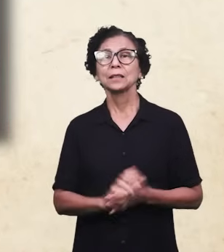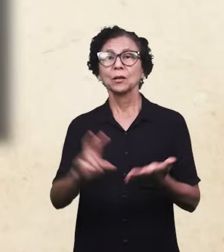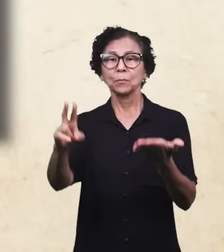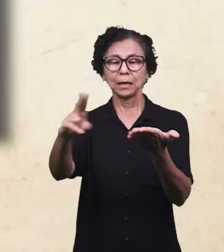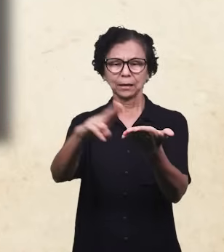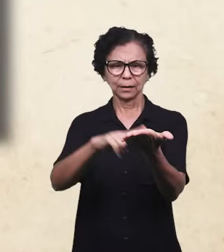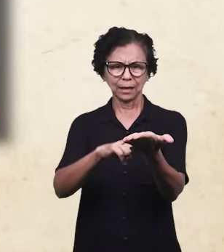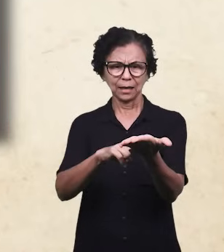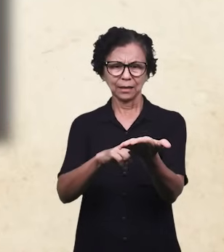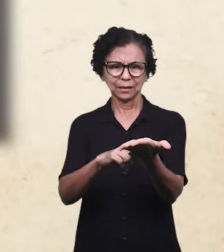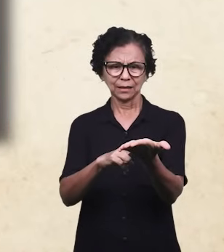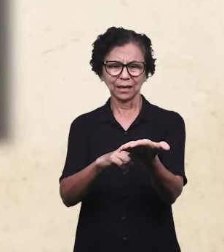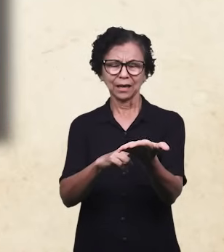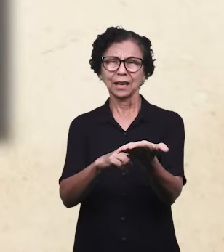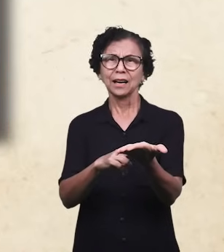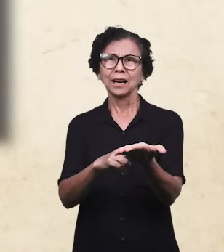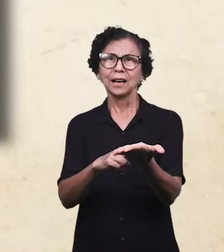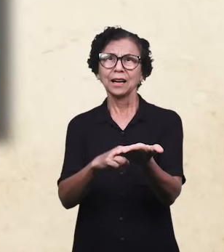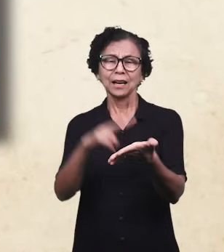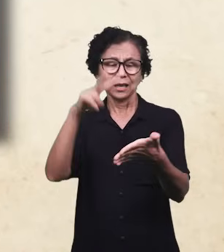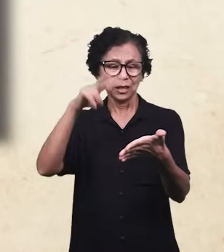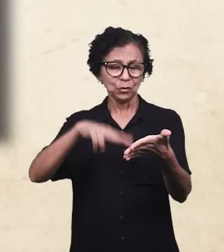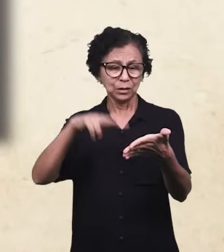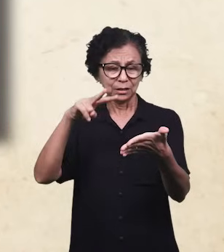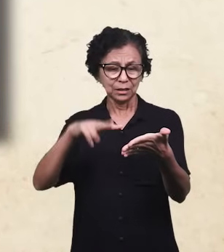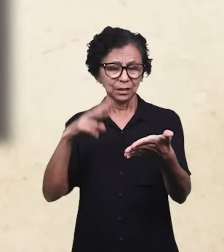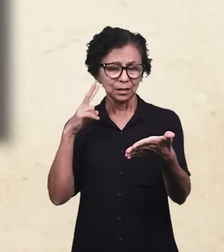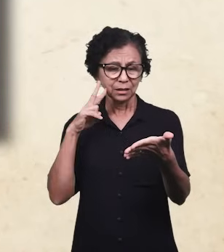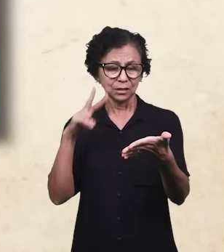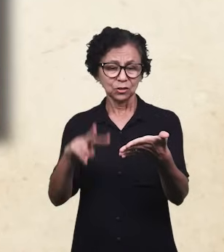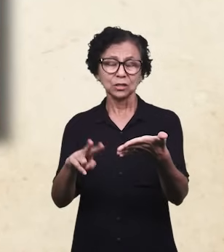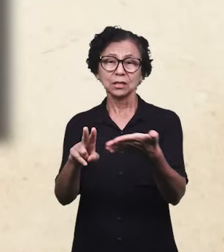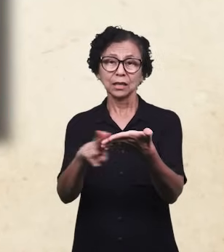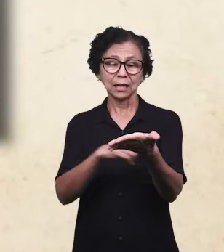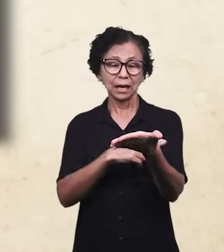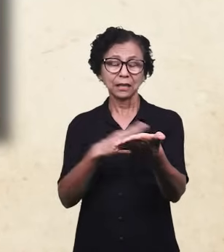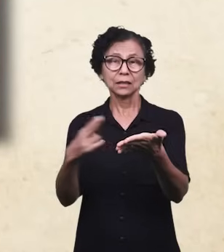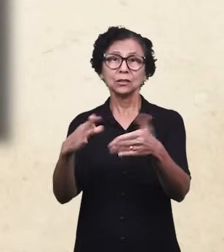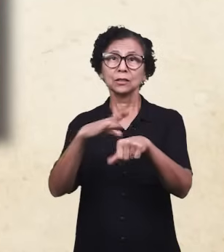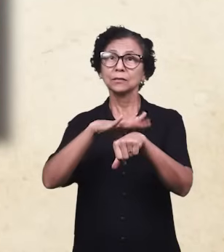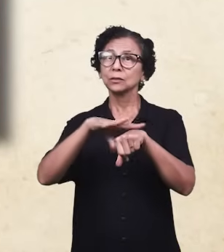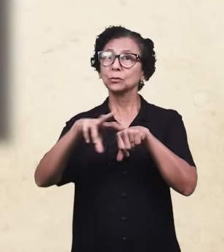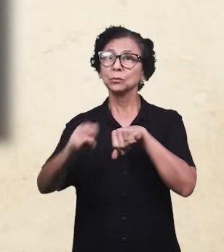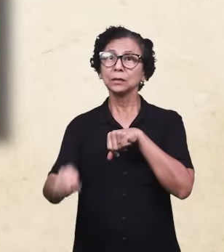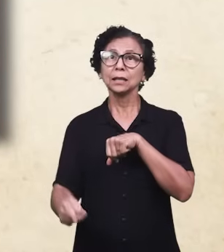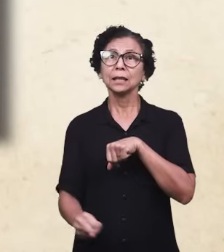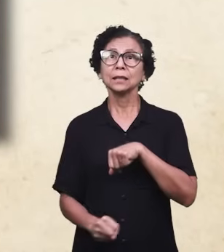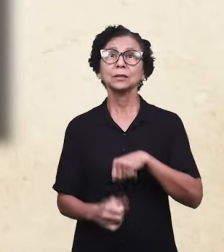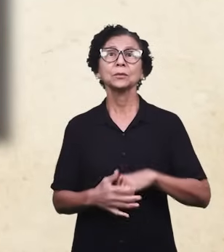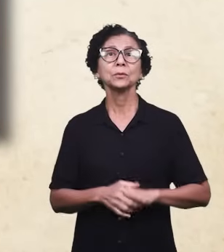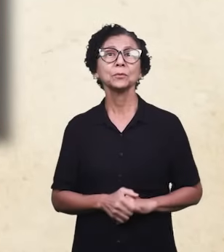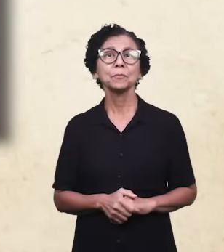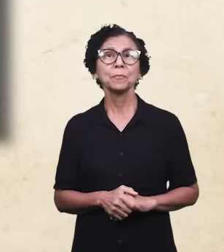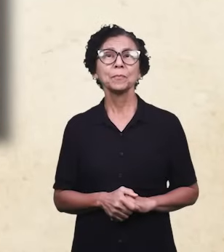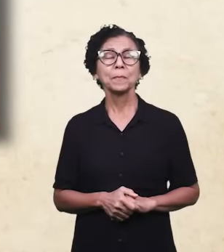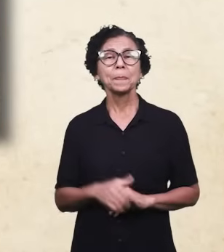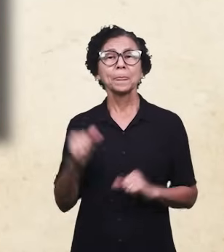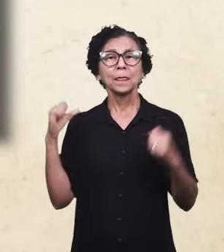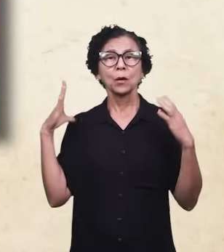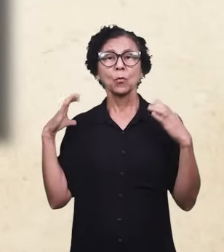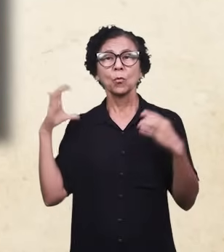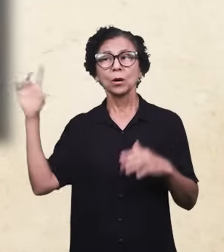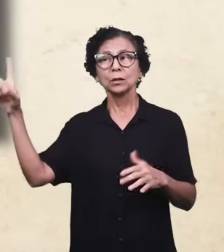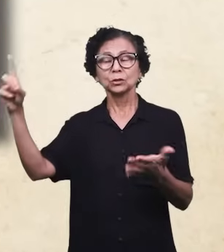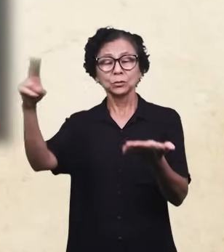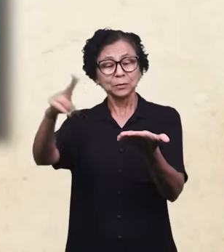carta e essa carta dizia que eu estava sendo curada. E nenhum médico falou isso comigo, não. Quem me entregava era um